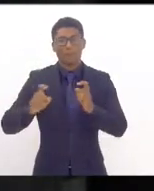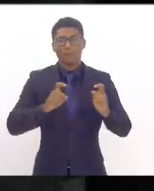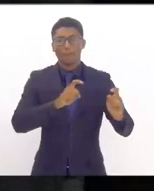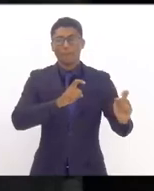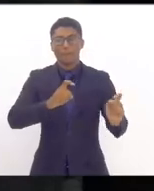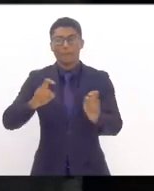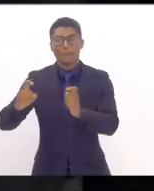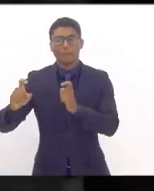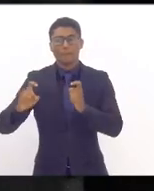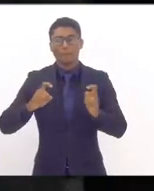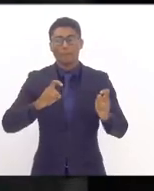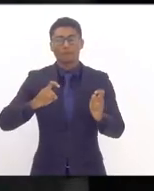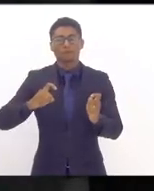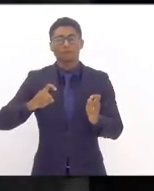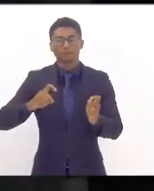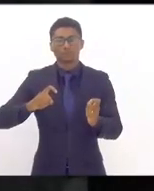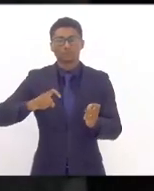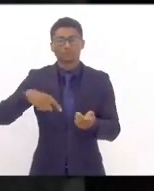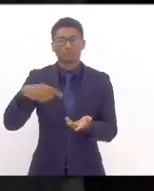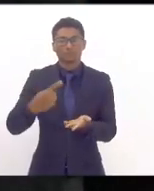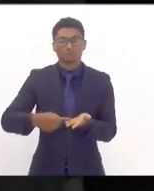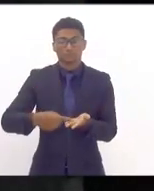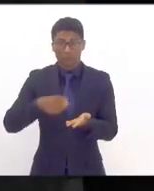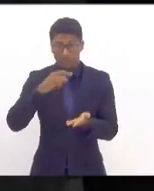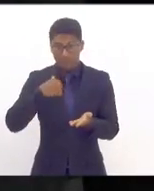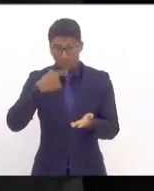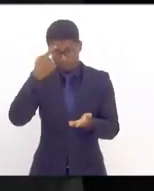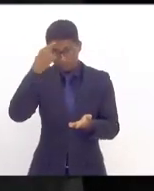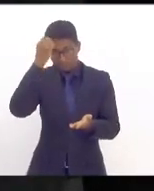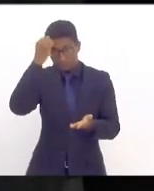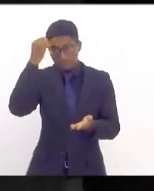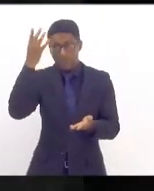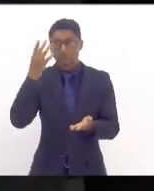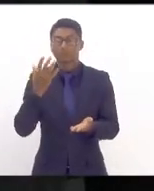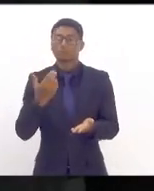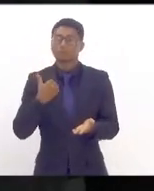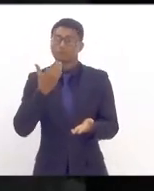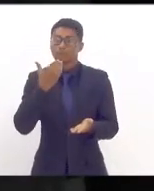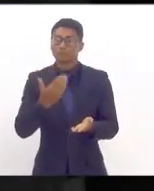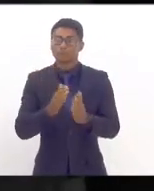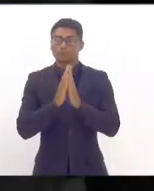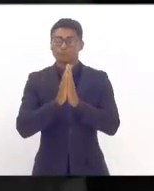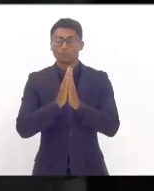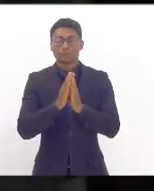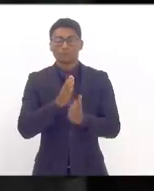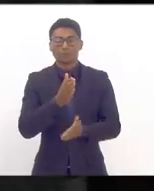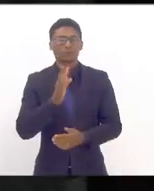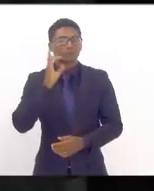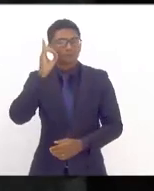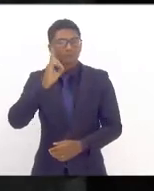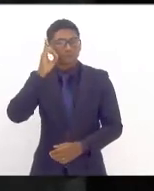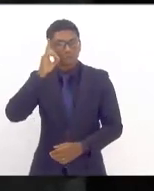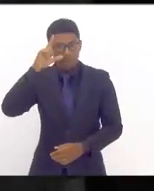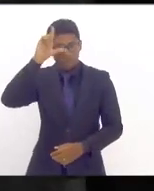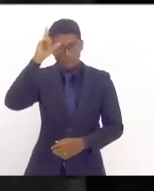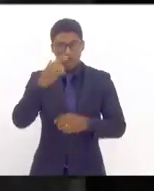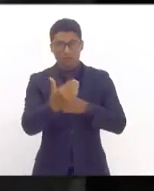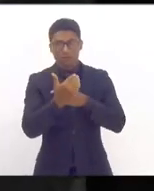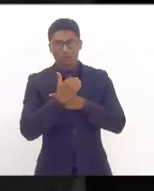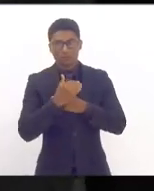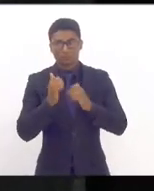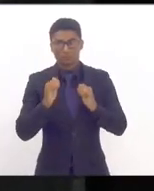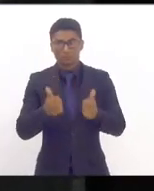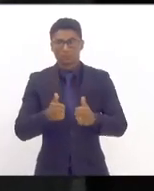se eu tiver esquecendo de alguma coisa nesse sentido peço que o Deputado Luiz Paulo nos auxiliam